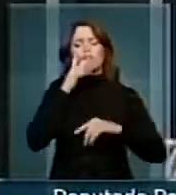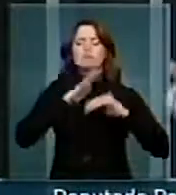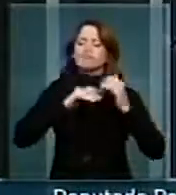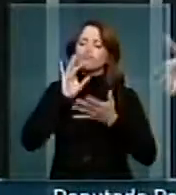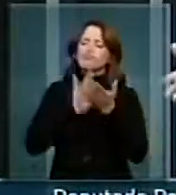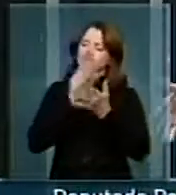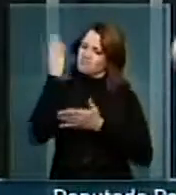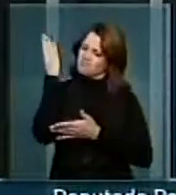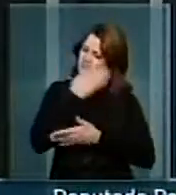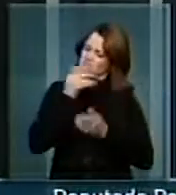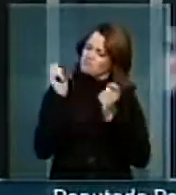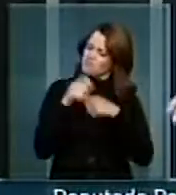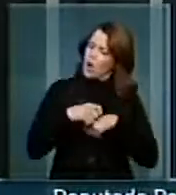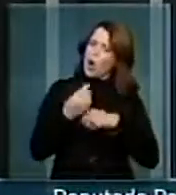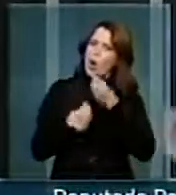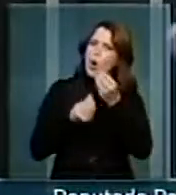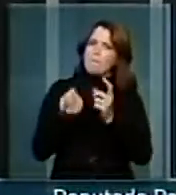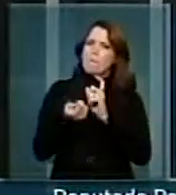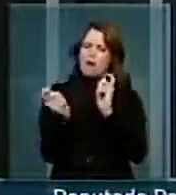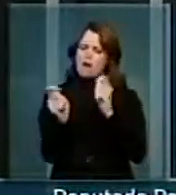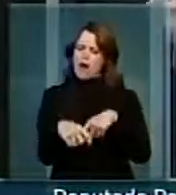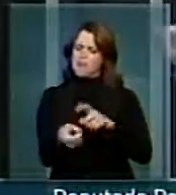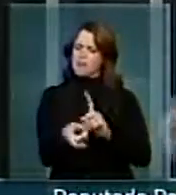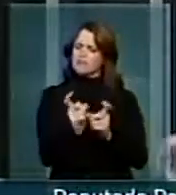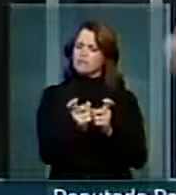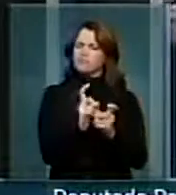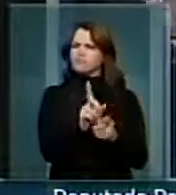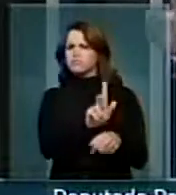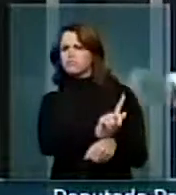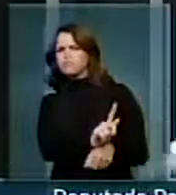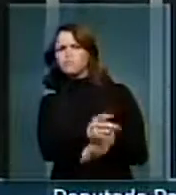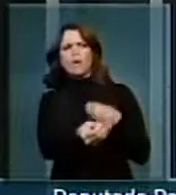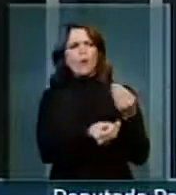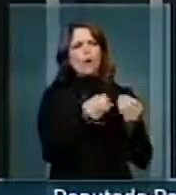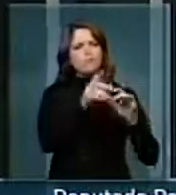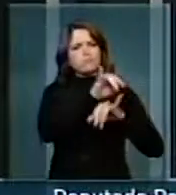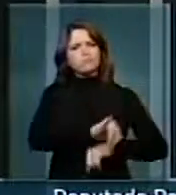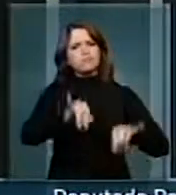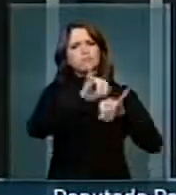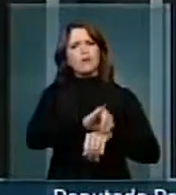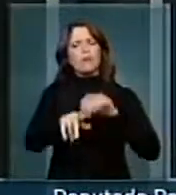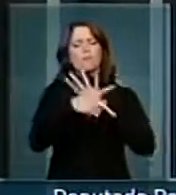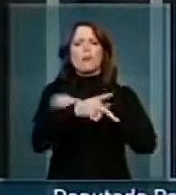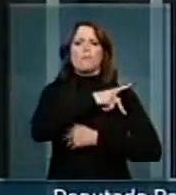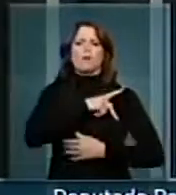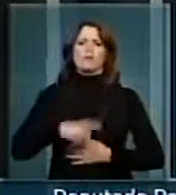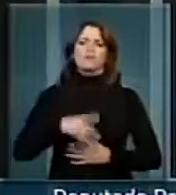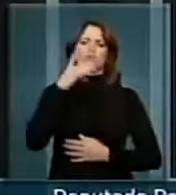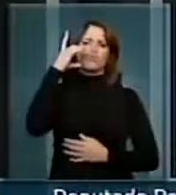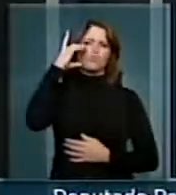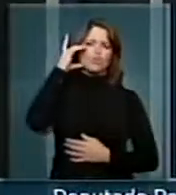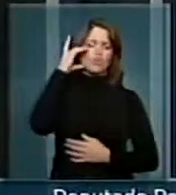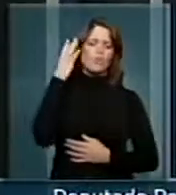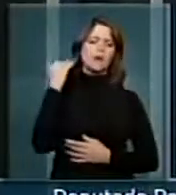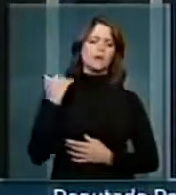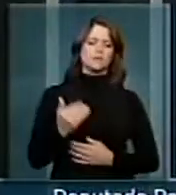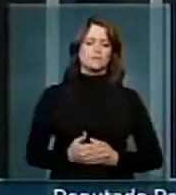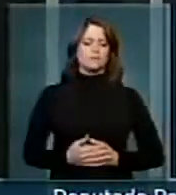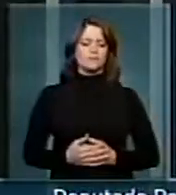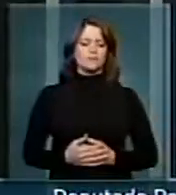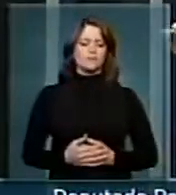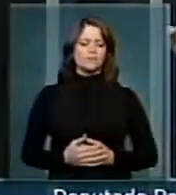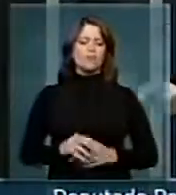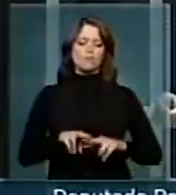a capacidade de gestão, a capacidade gerencial tão propagada da senhora Presidenta da República, Dilma Rousseff.